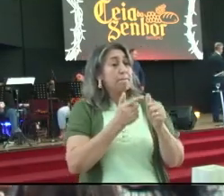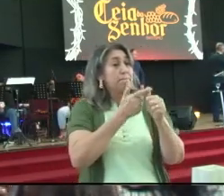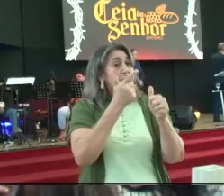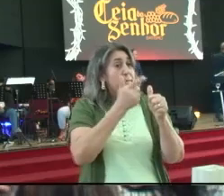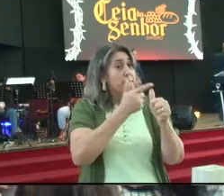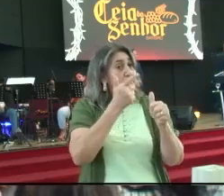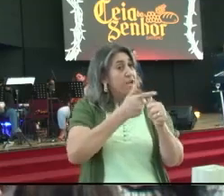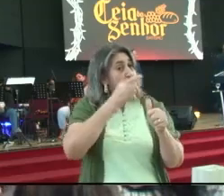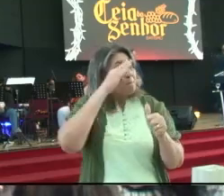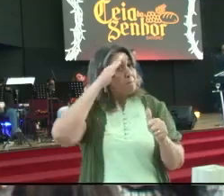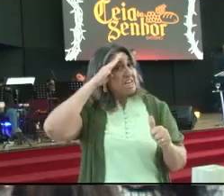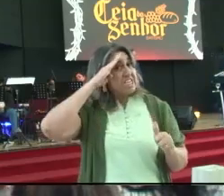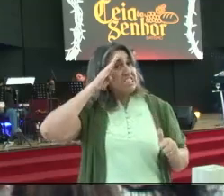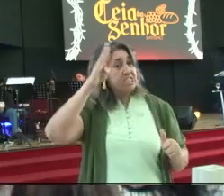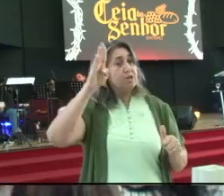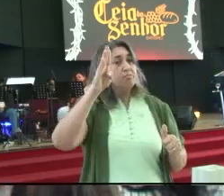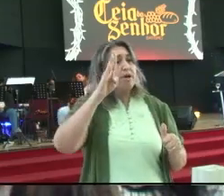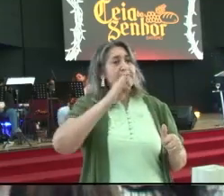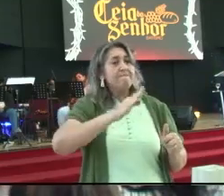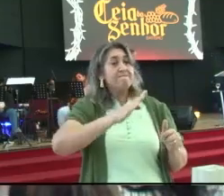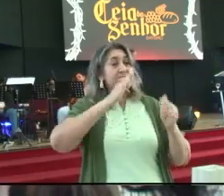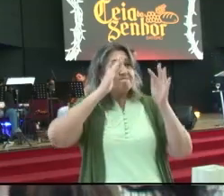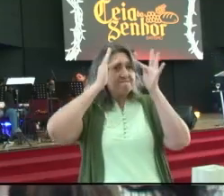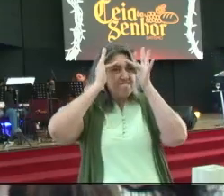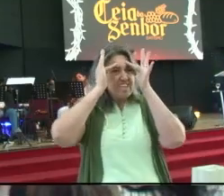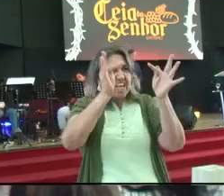Primeiro princípio, fidelidade.